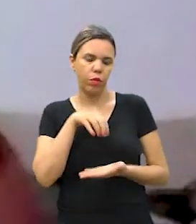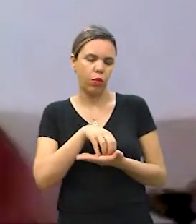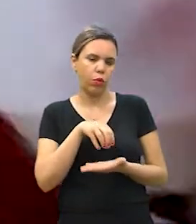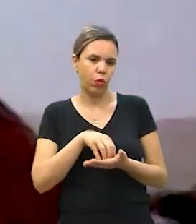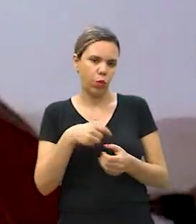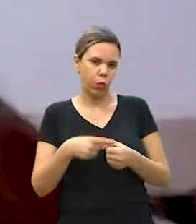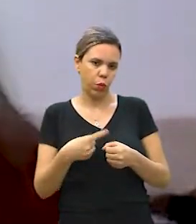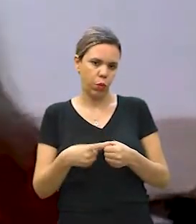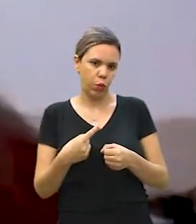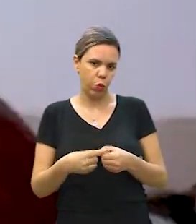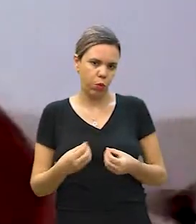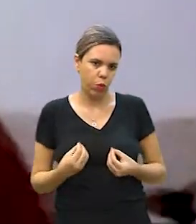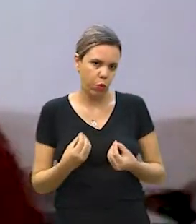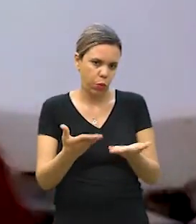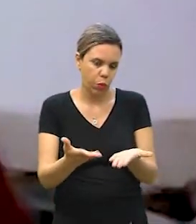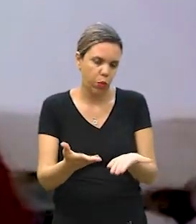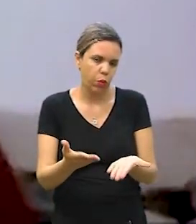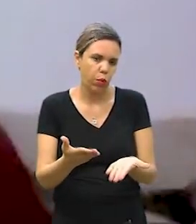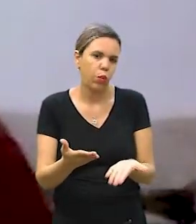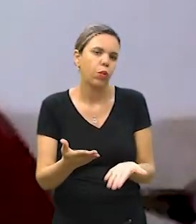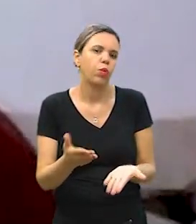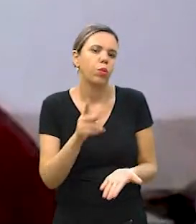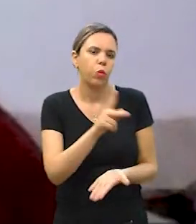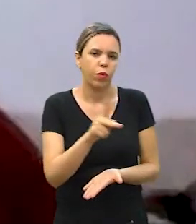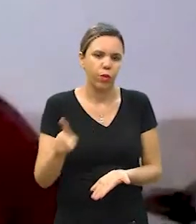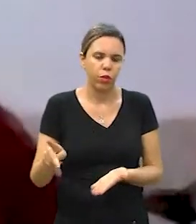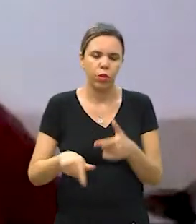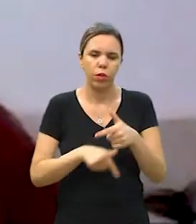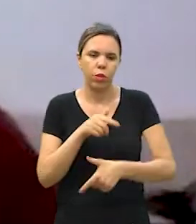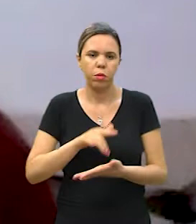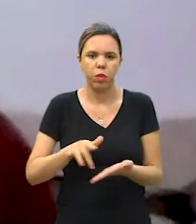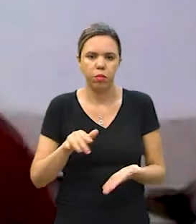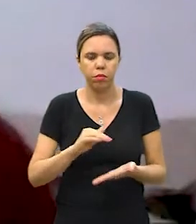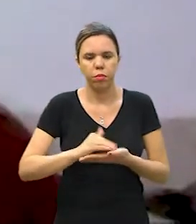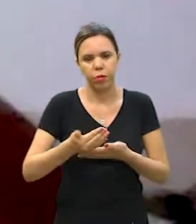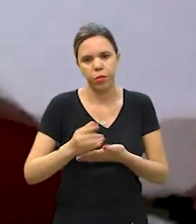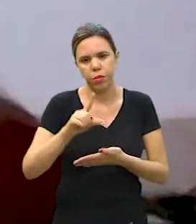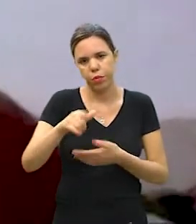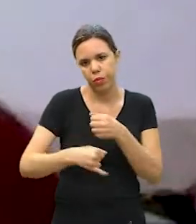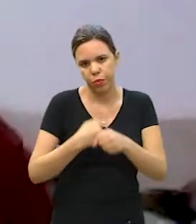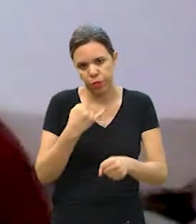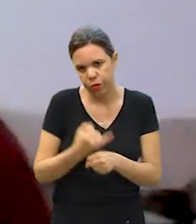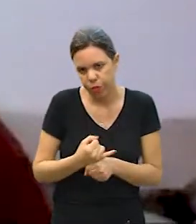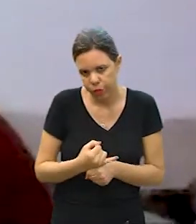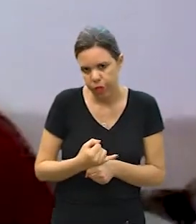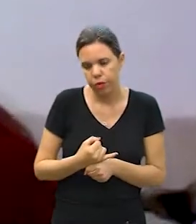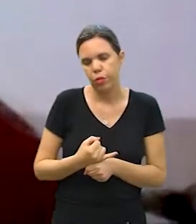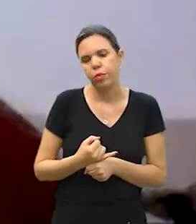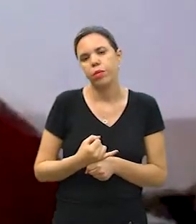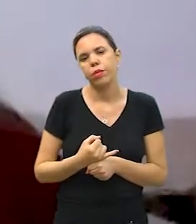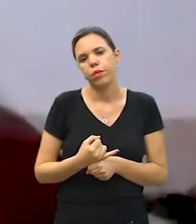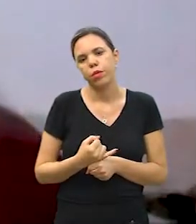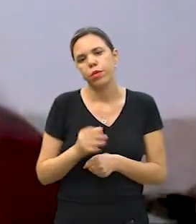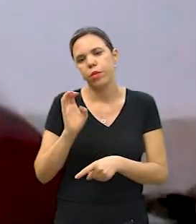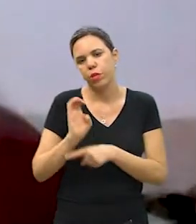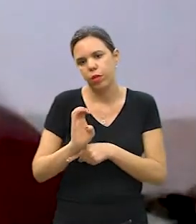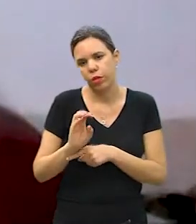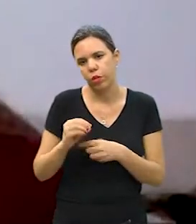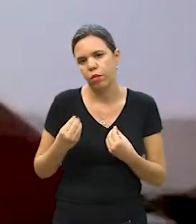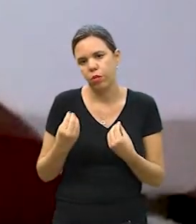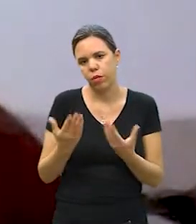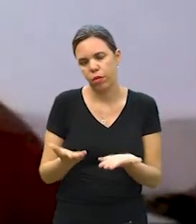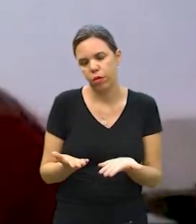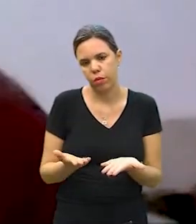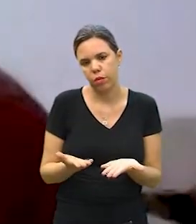rede municipal entregou o Chromebook para os professores e professoras, depois a internet. A rede